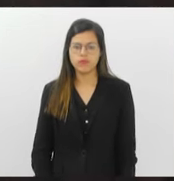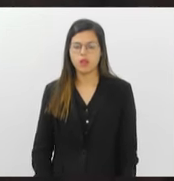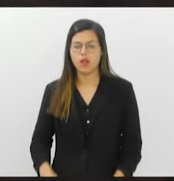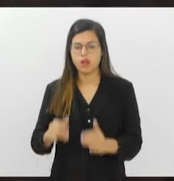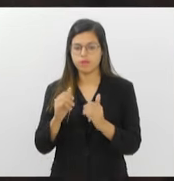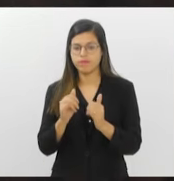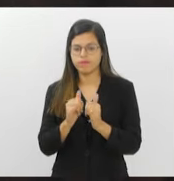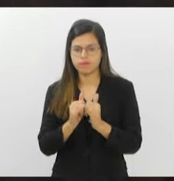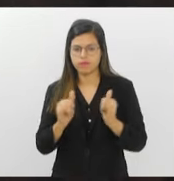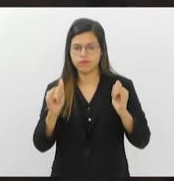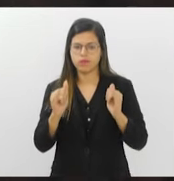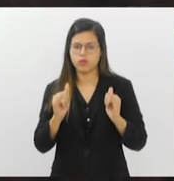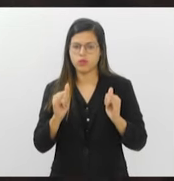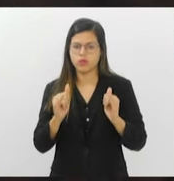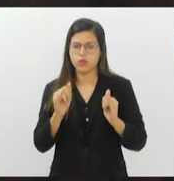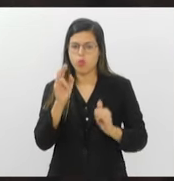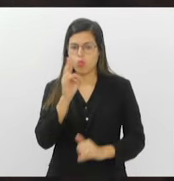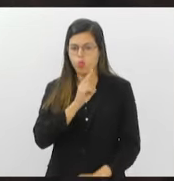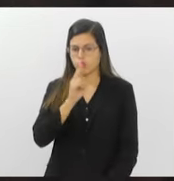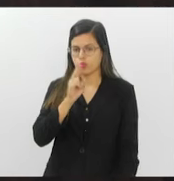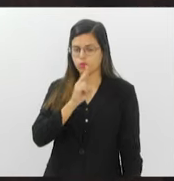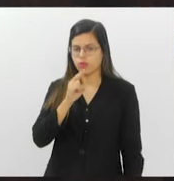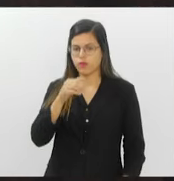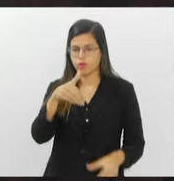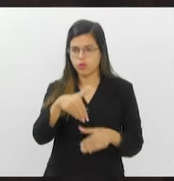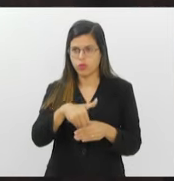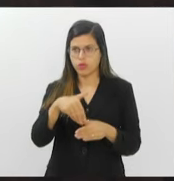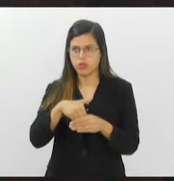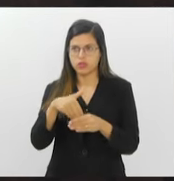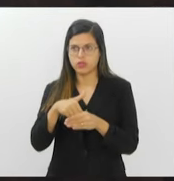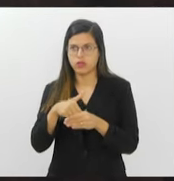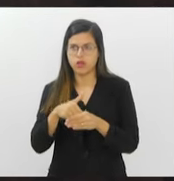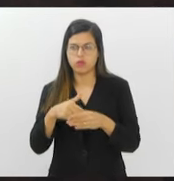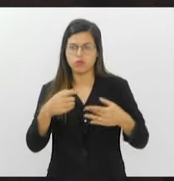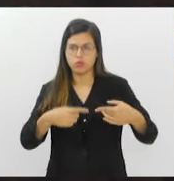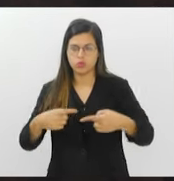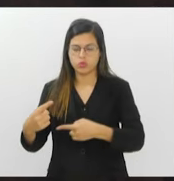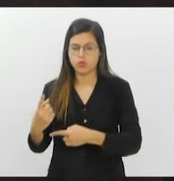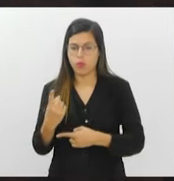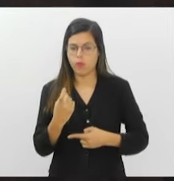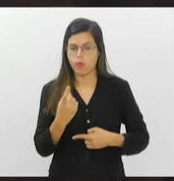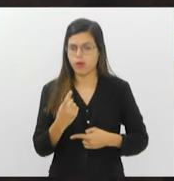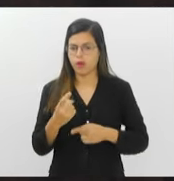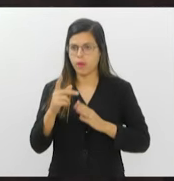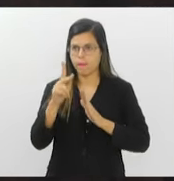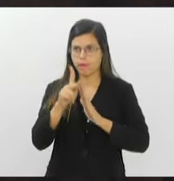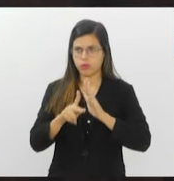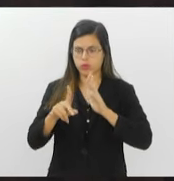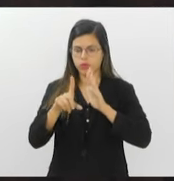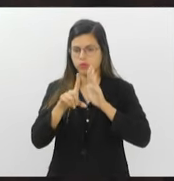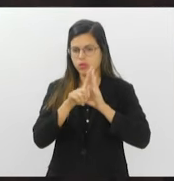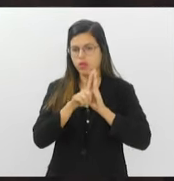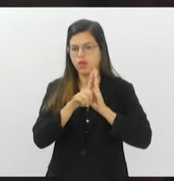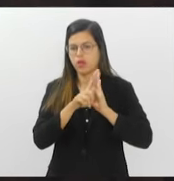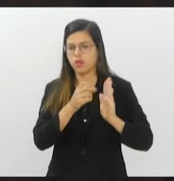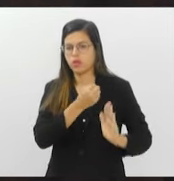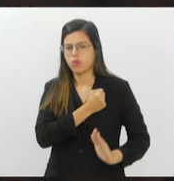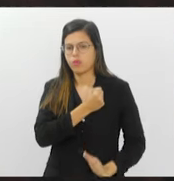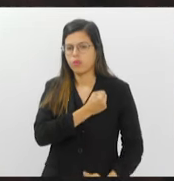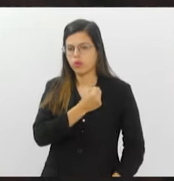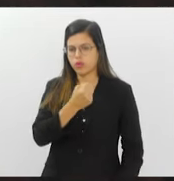Anuncio, em regime de urgência, em votação, em discussão única, projeto de lei